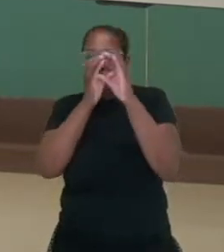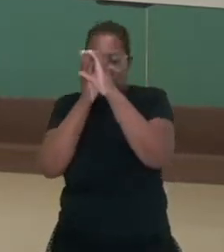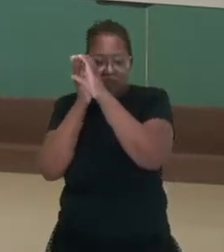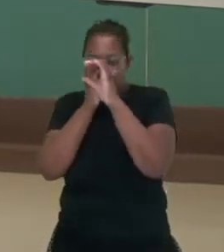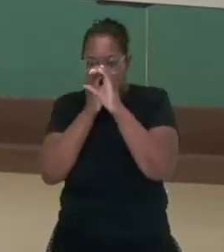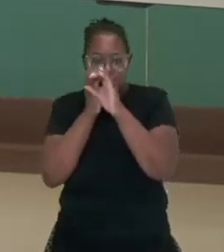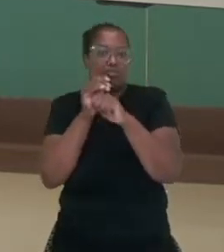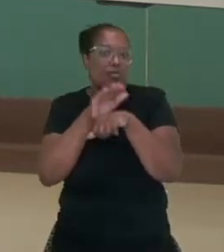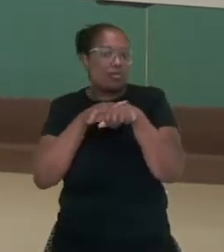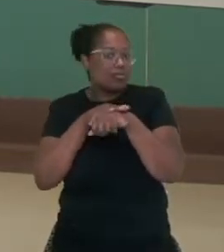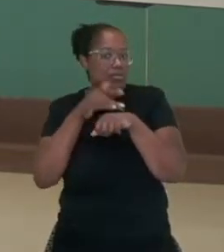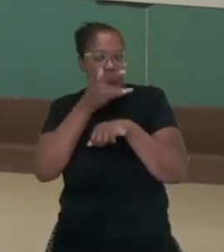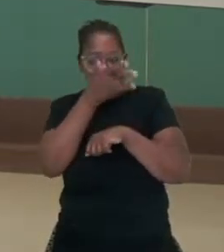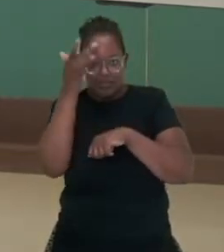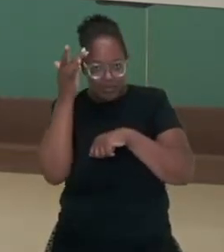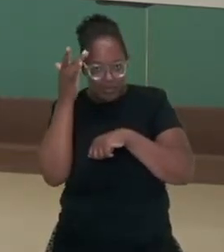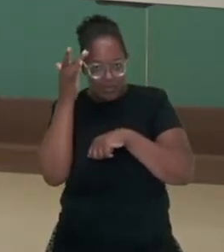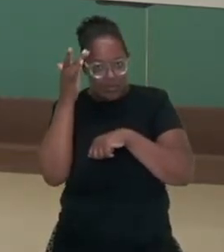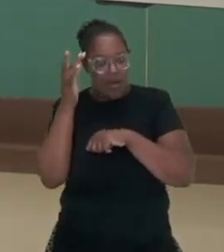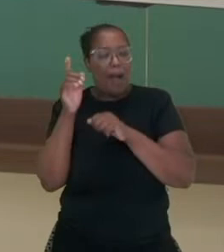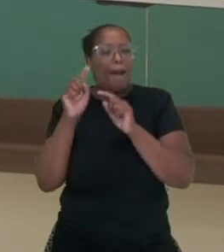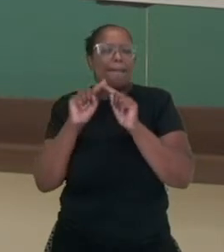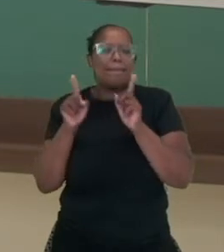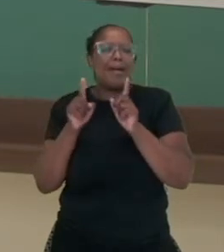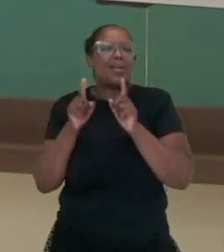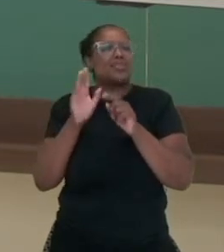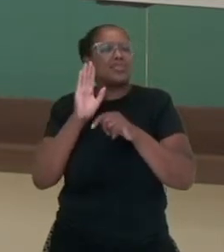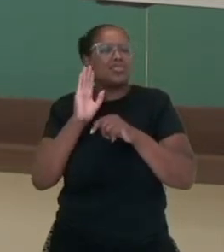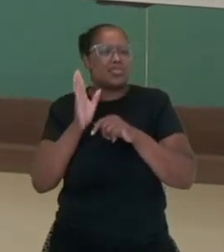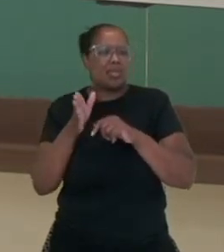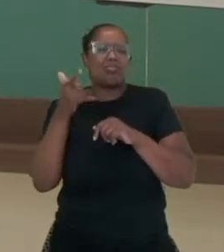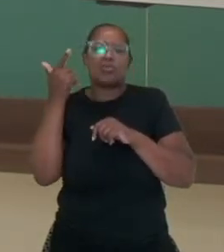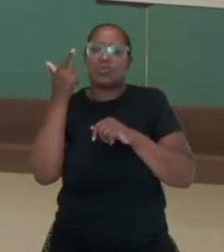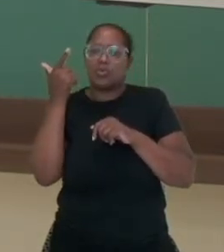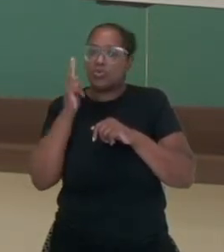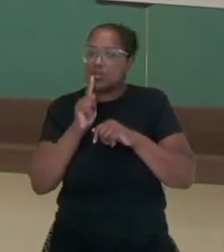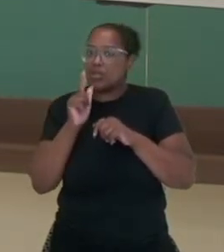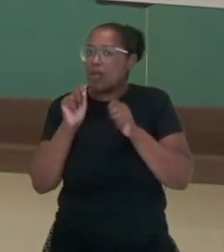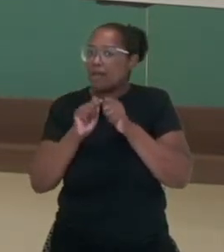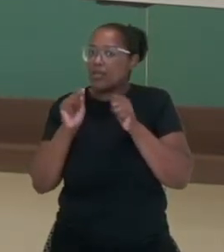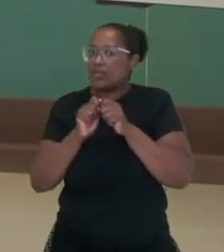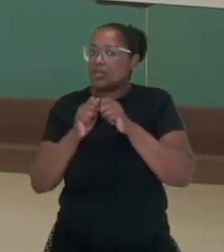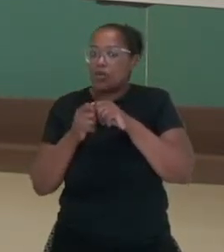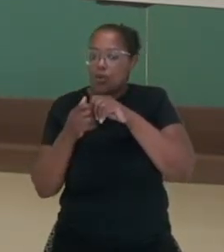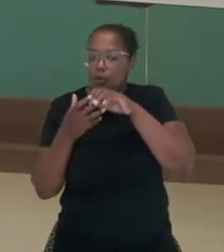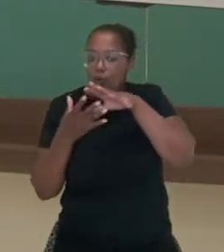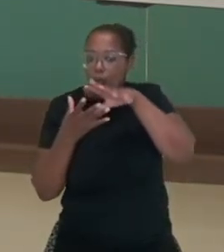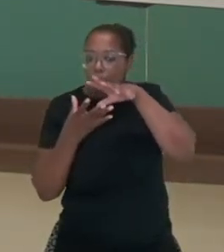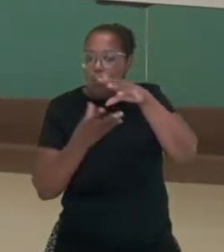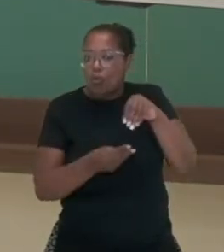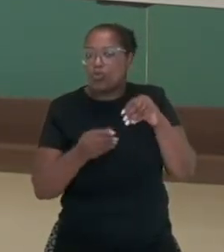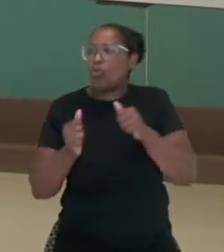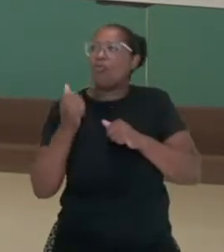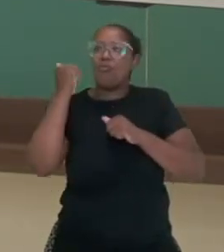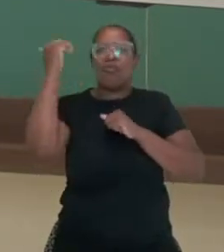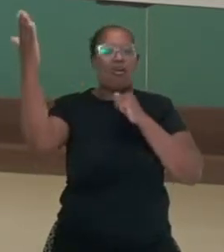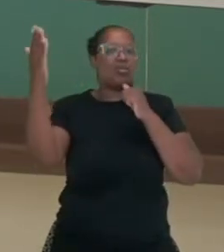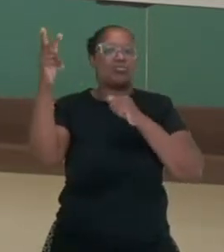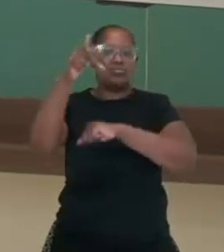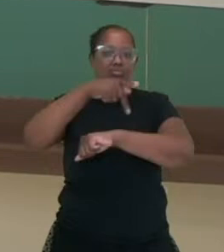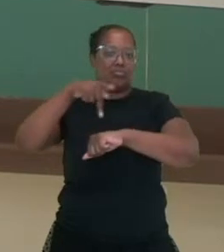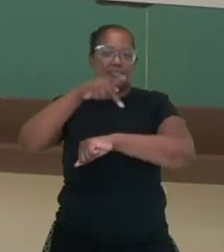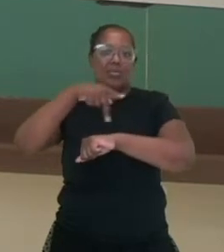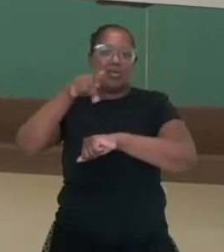com essa pessoa. Mas isso a gente já conseguia fazer com o mundo todo. Então você conseguia